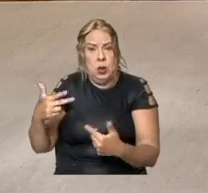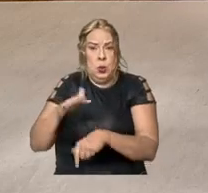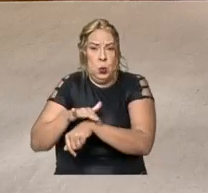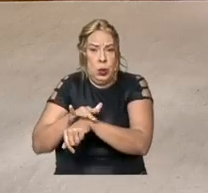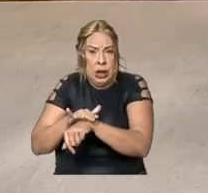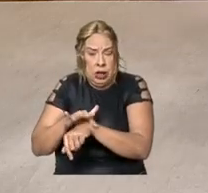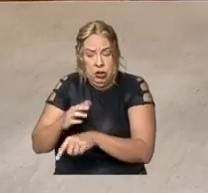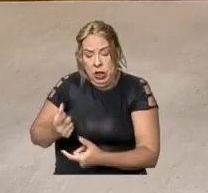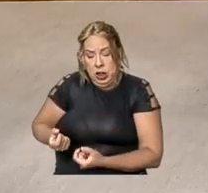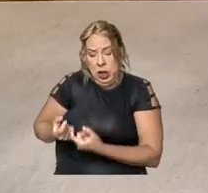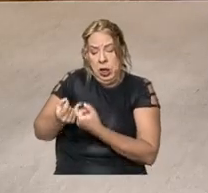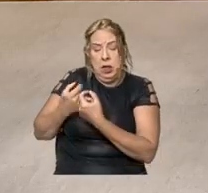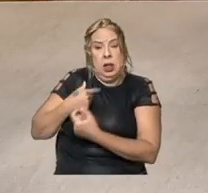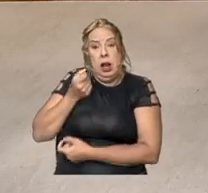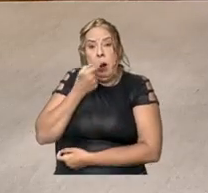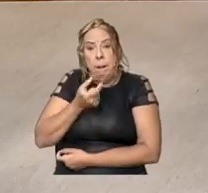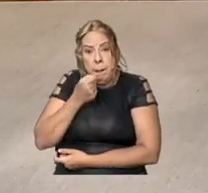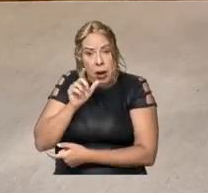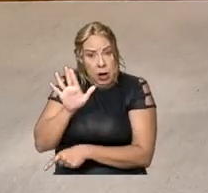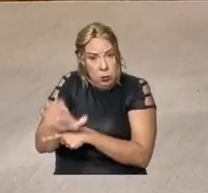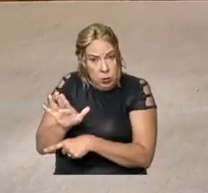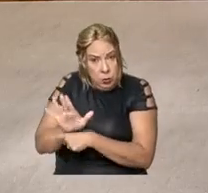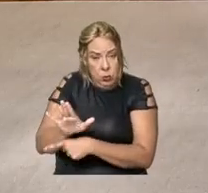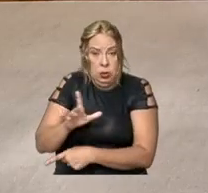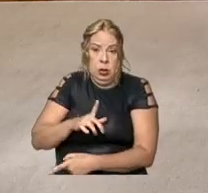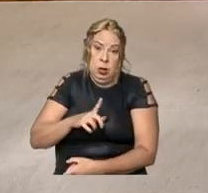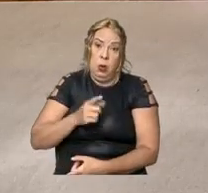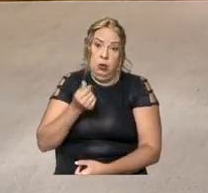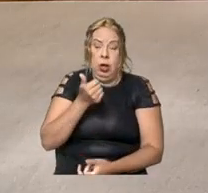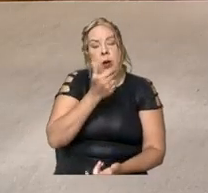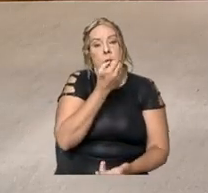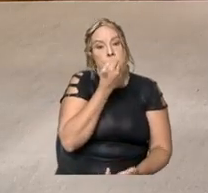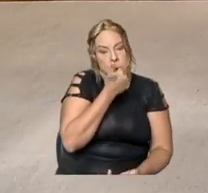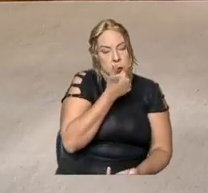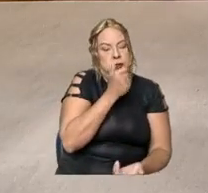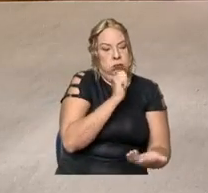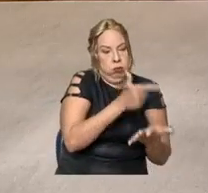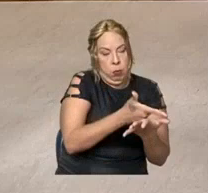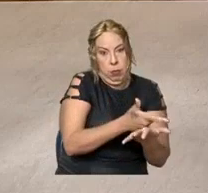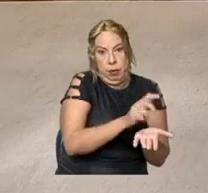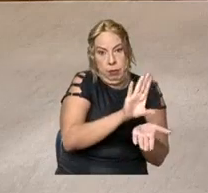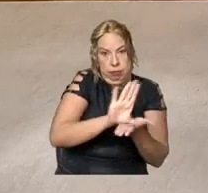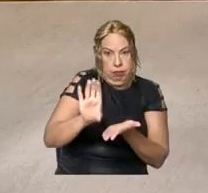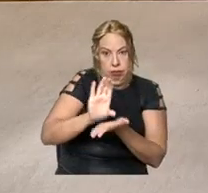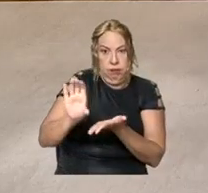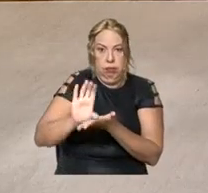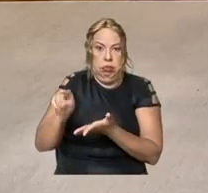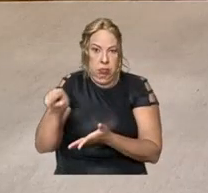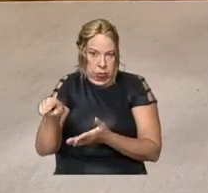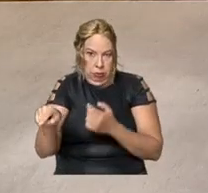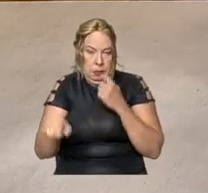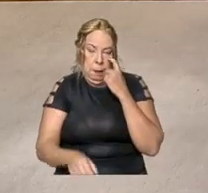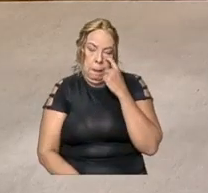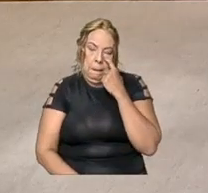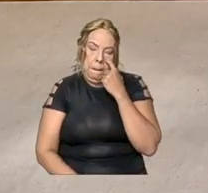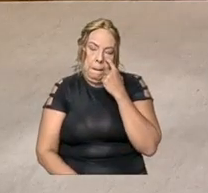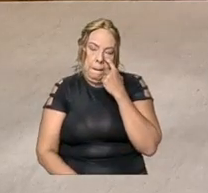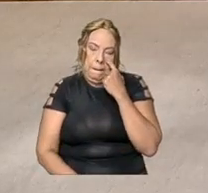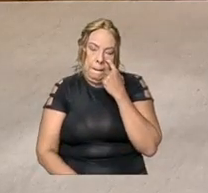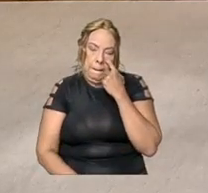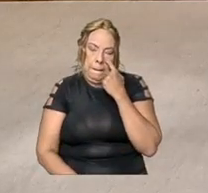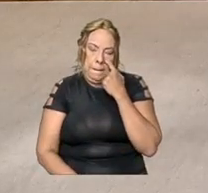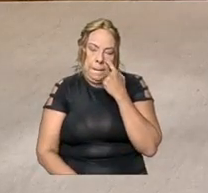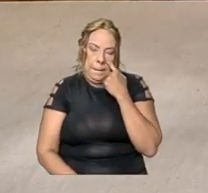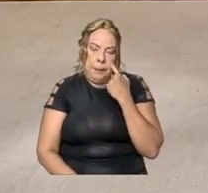dúvida. Faça o seu papel social e ajude as ações da Vozes. E a melhor maneira é adquirir o Caju Cap. E agora, que tal dar aquele up